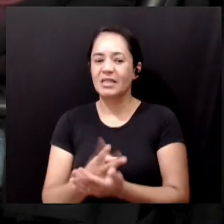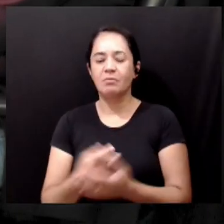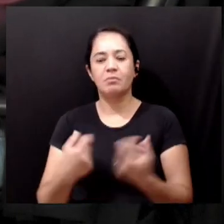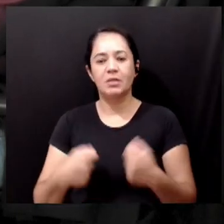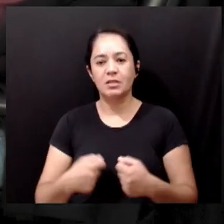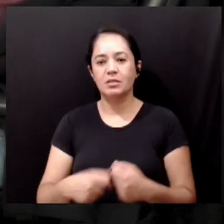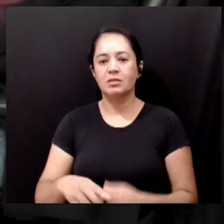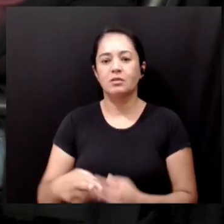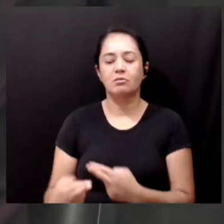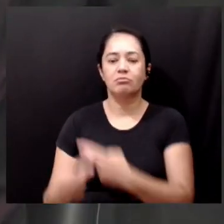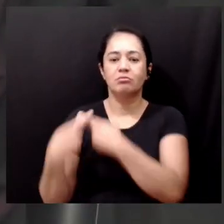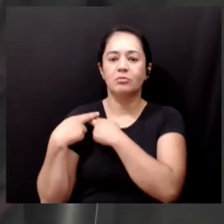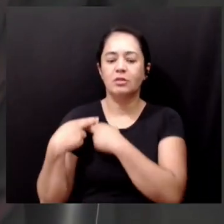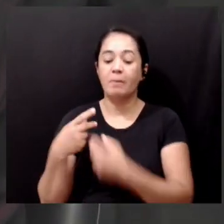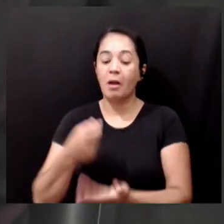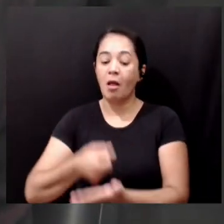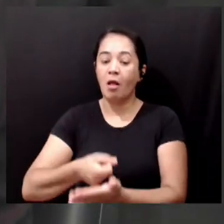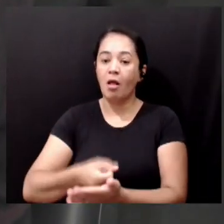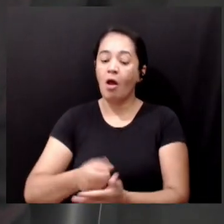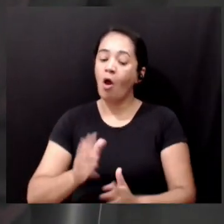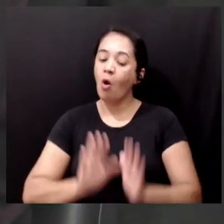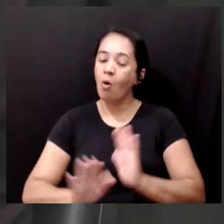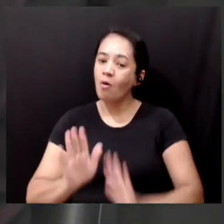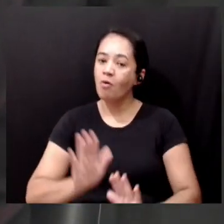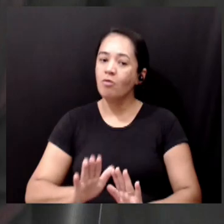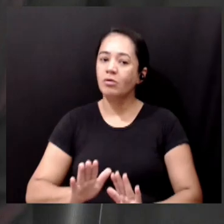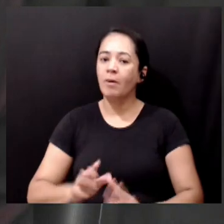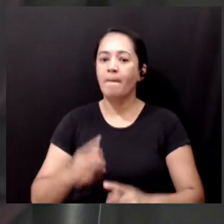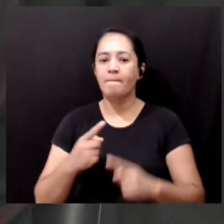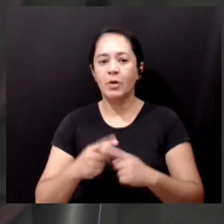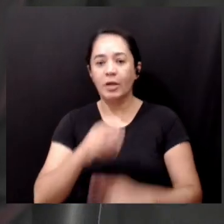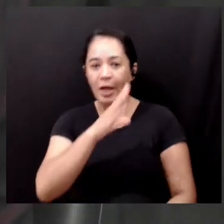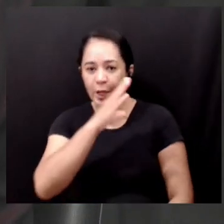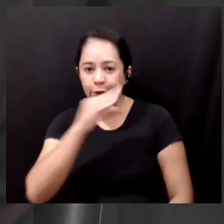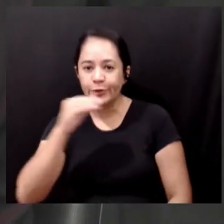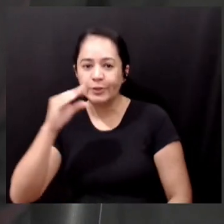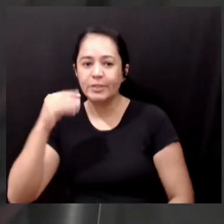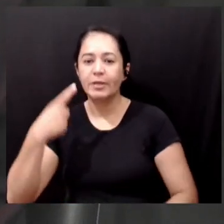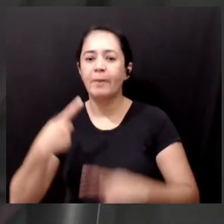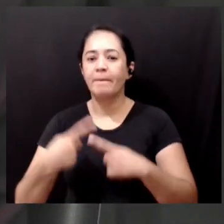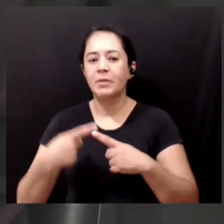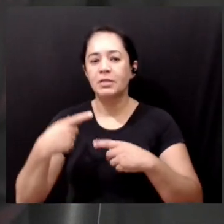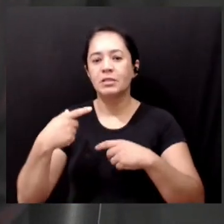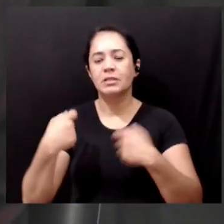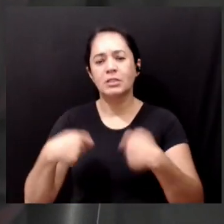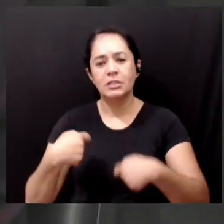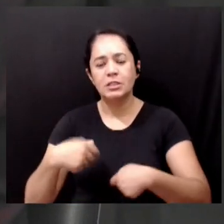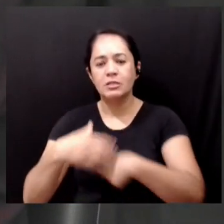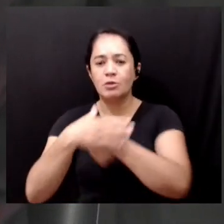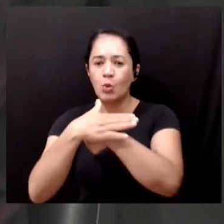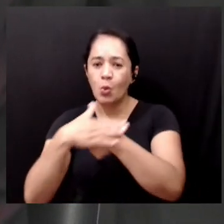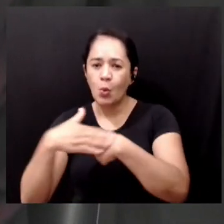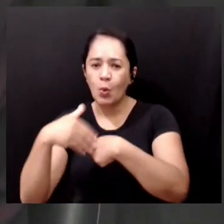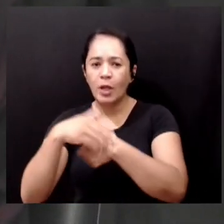alguém que dá o afago. É uma adolescente, precisa de sim, carinho e cuidado, tem muitos sim. acertos e muitos erros pela vida ainda, né? E você é um